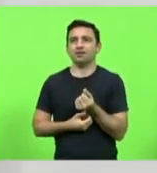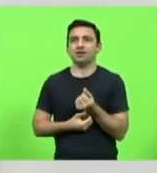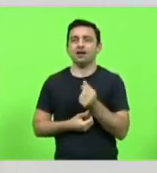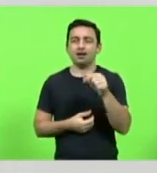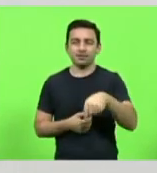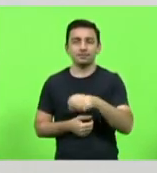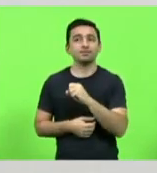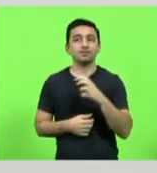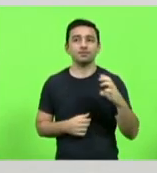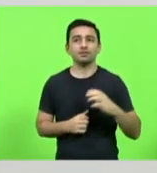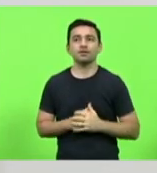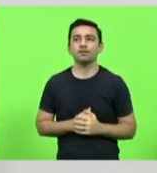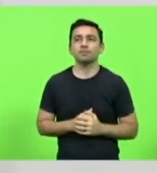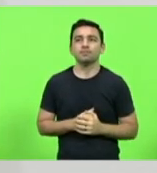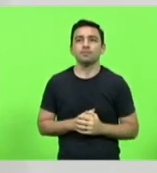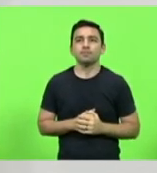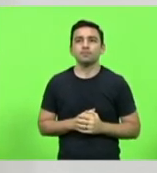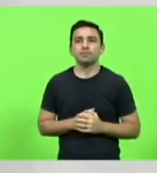Catarina.